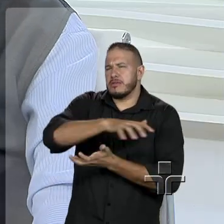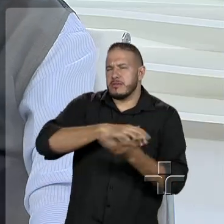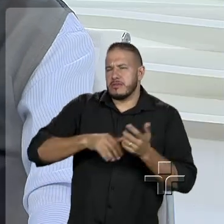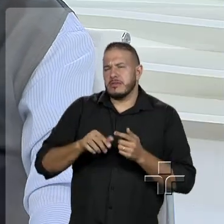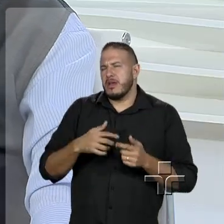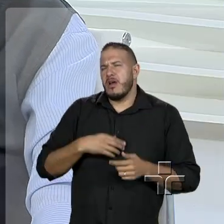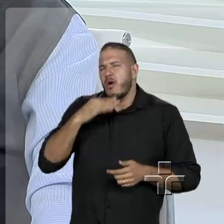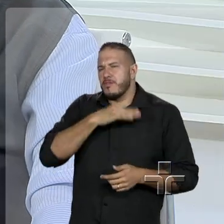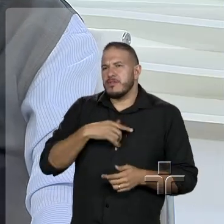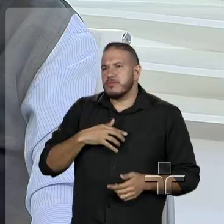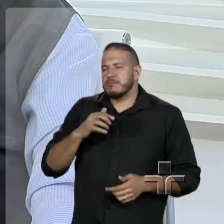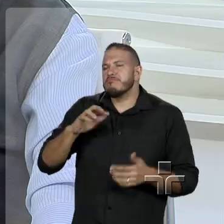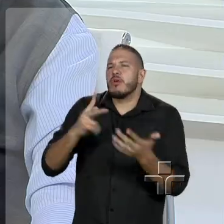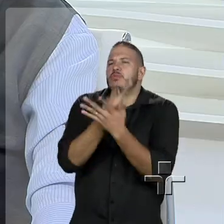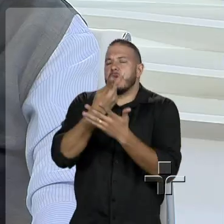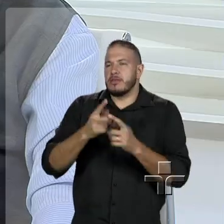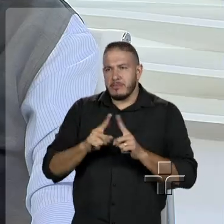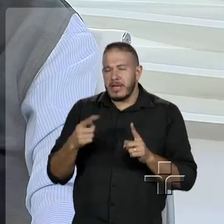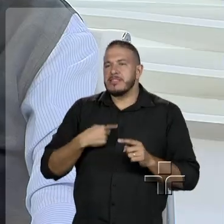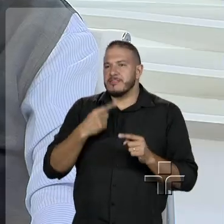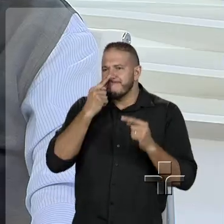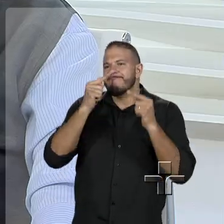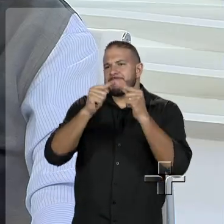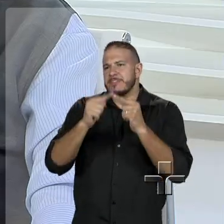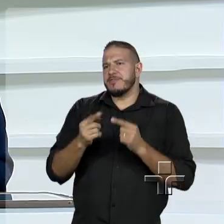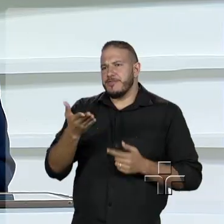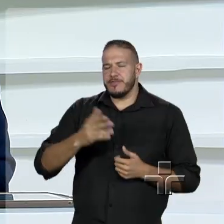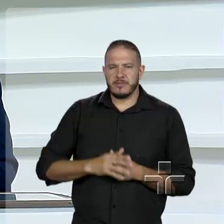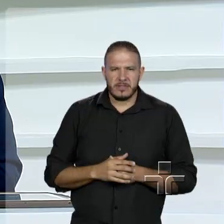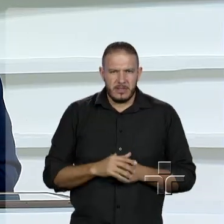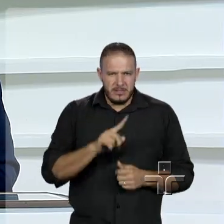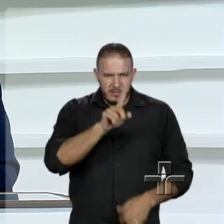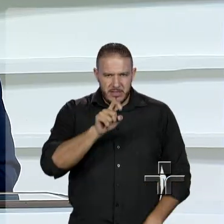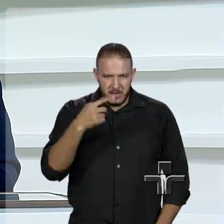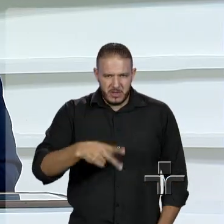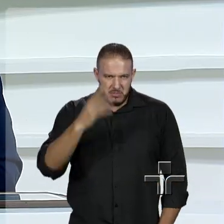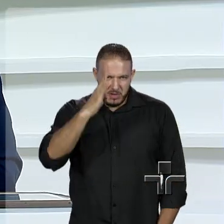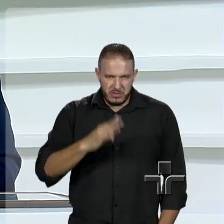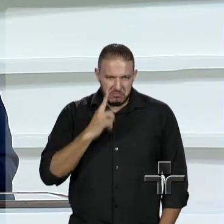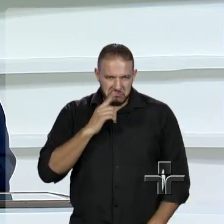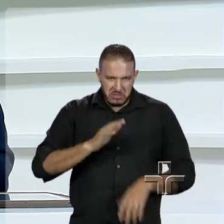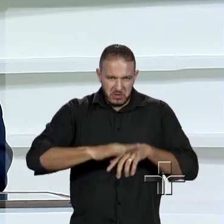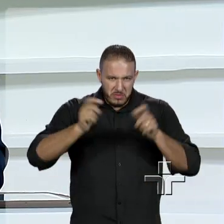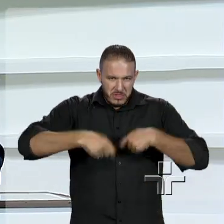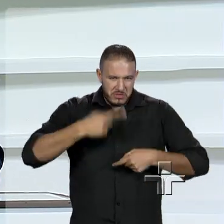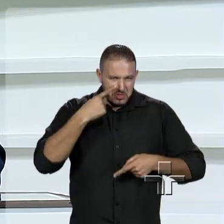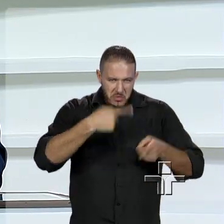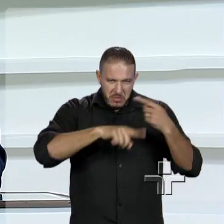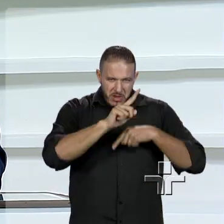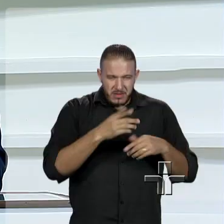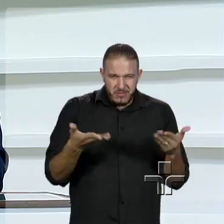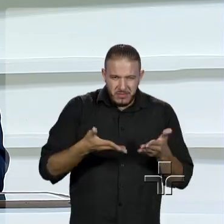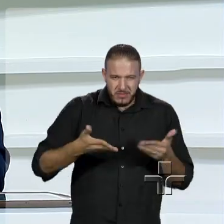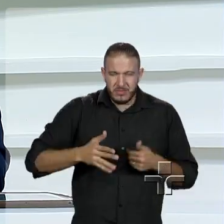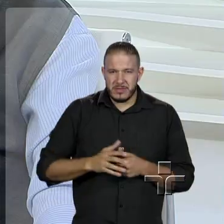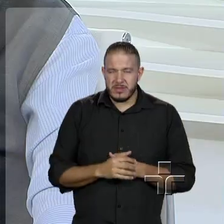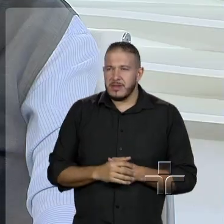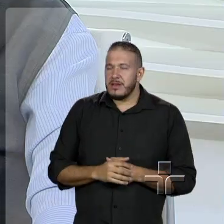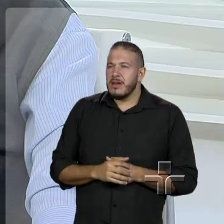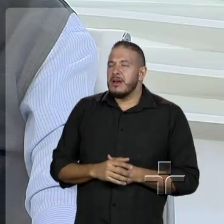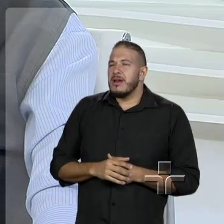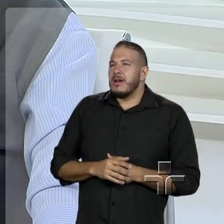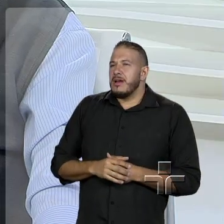causalidade, mas faz todo sentido. E será que o Brasil tem condições de se recuperar a indústria? Aqui é muito